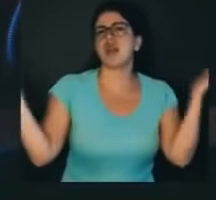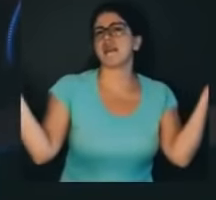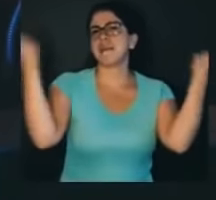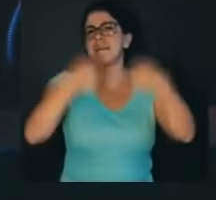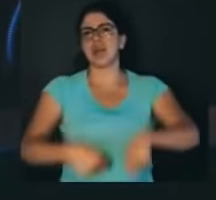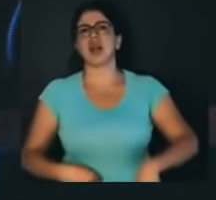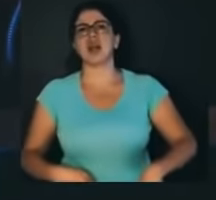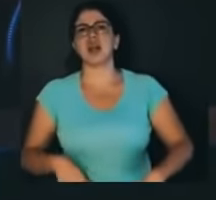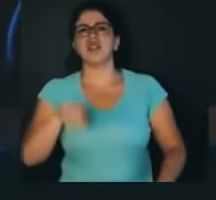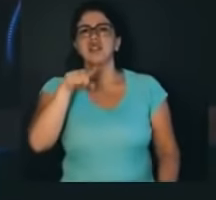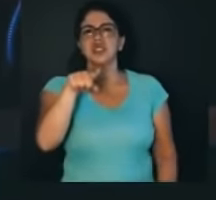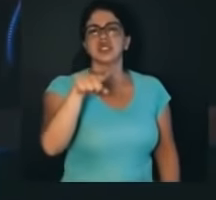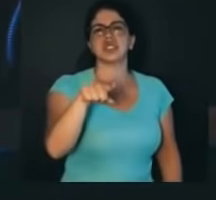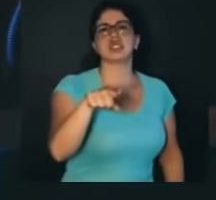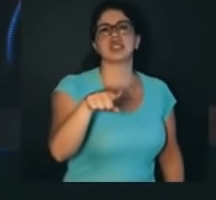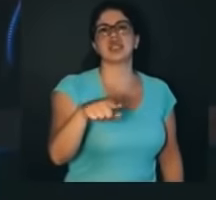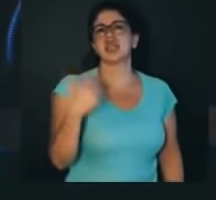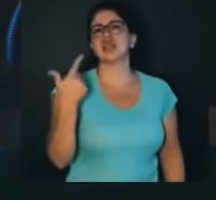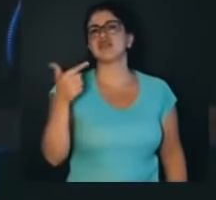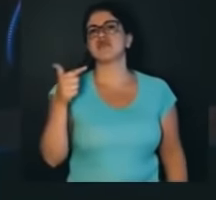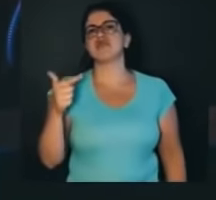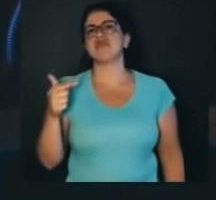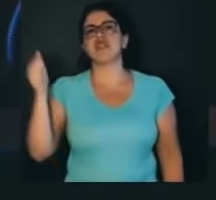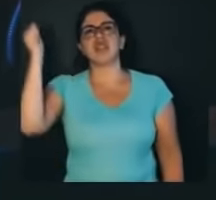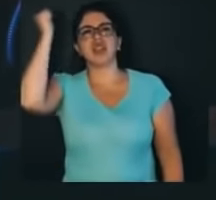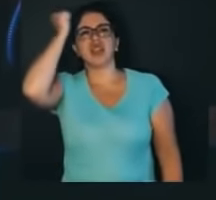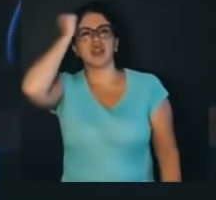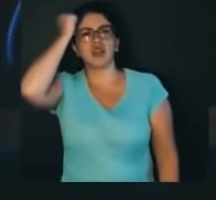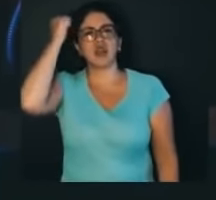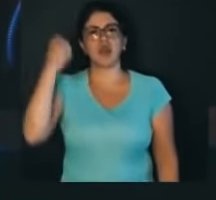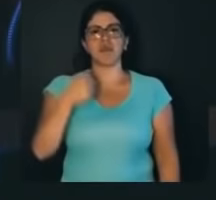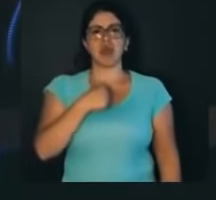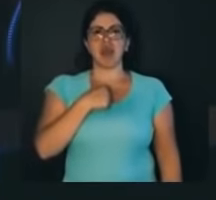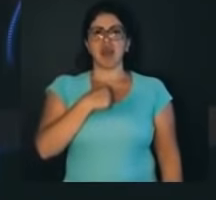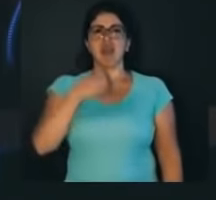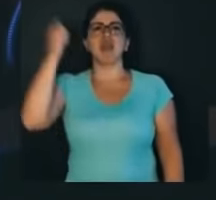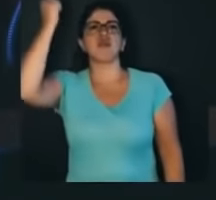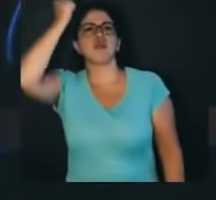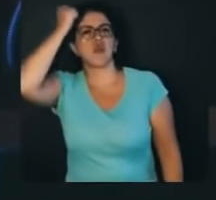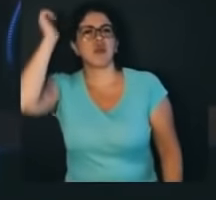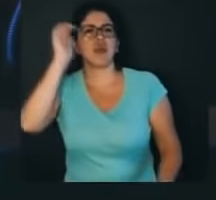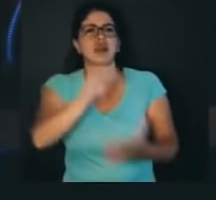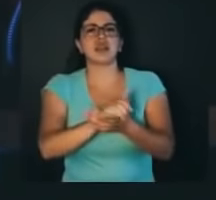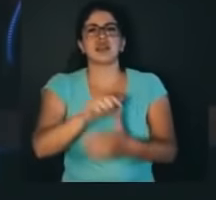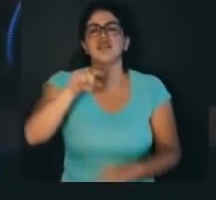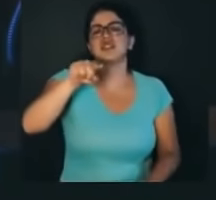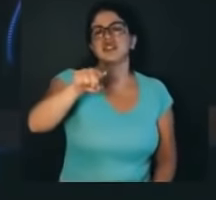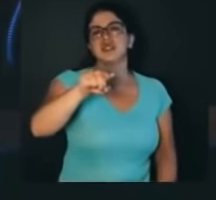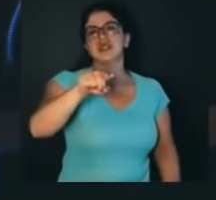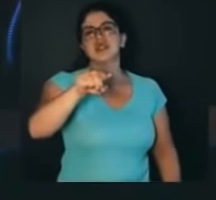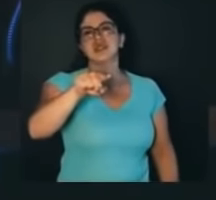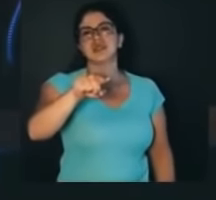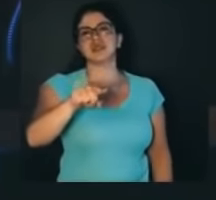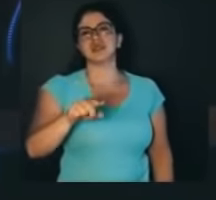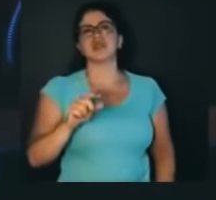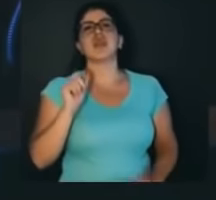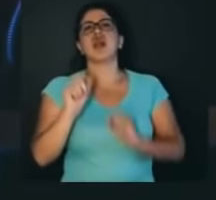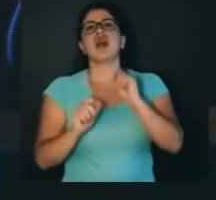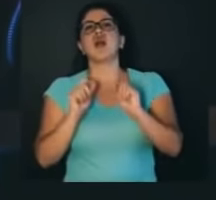que estou casado contigo. O que você deve imediatamente fazer é